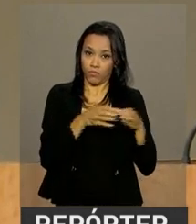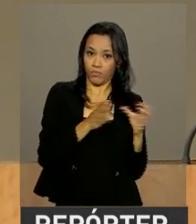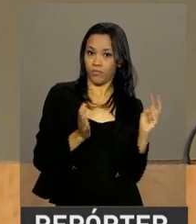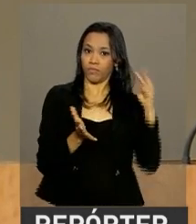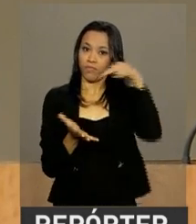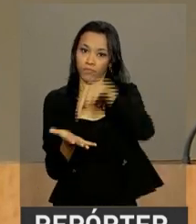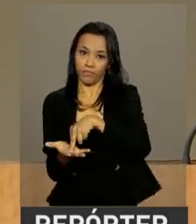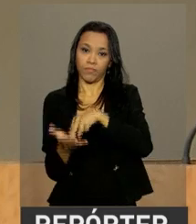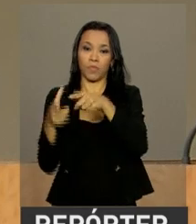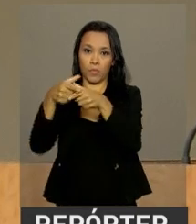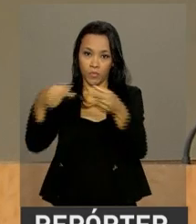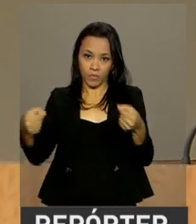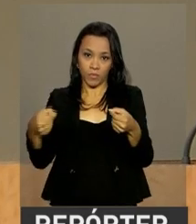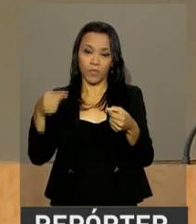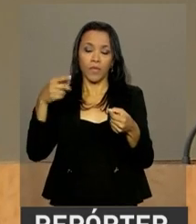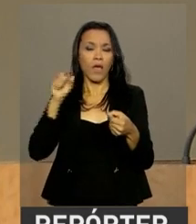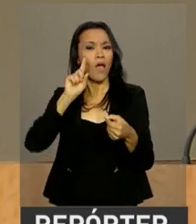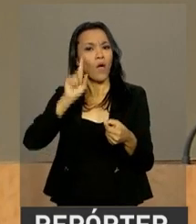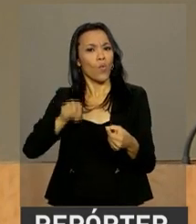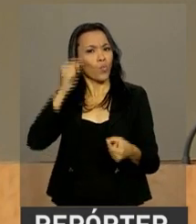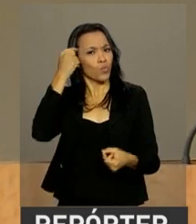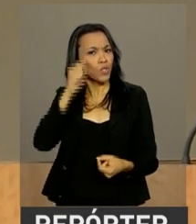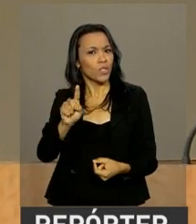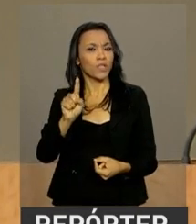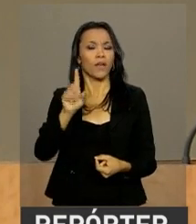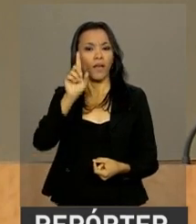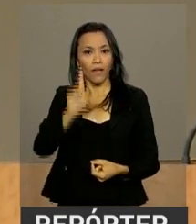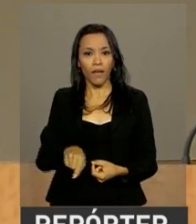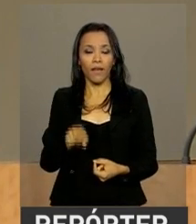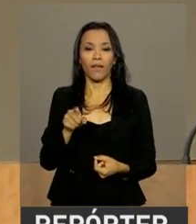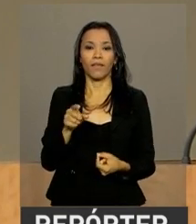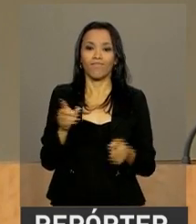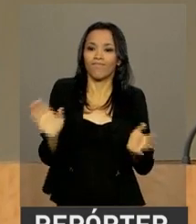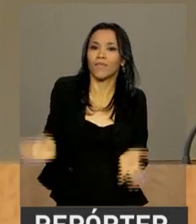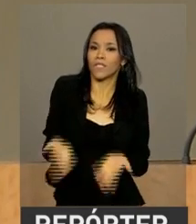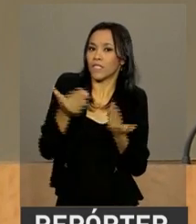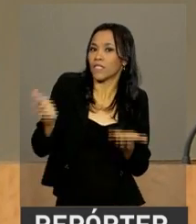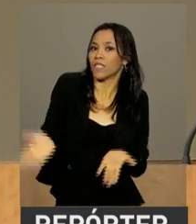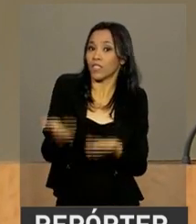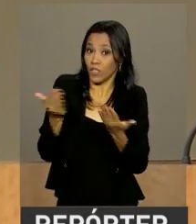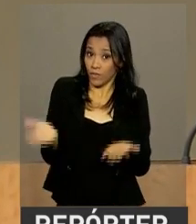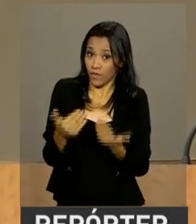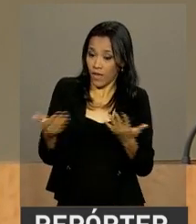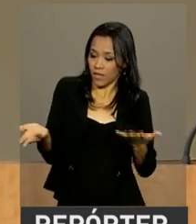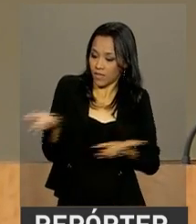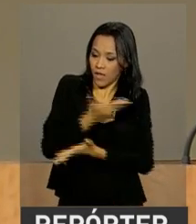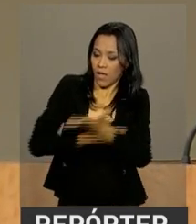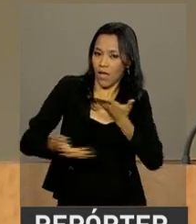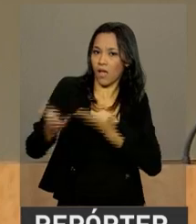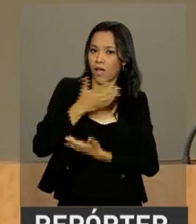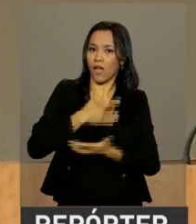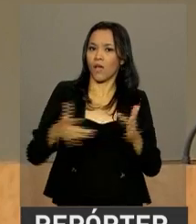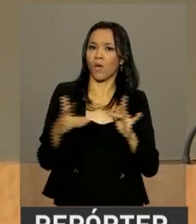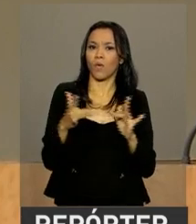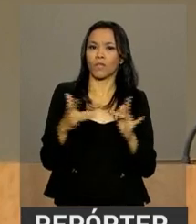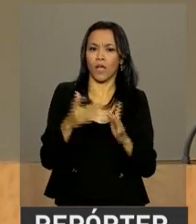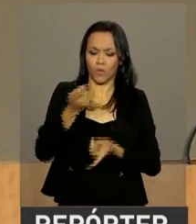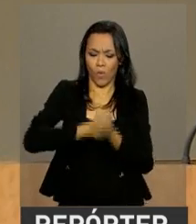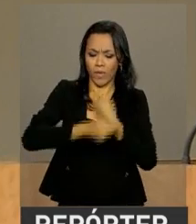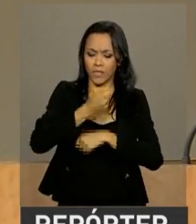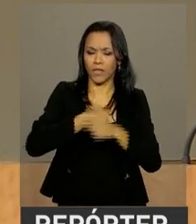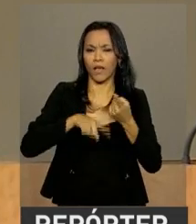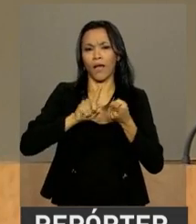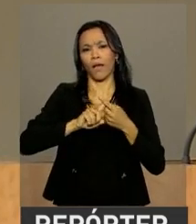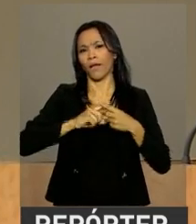um único dia, é exatamente incrementar e incentivar estas relações comerciais e